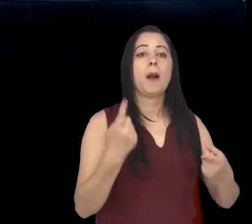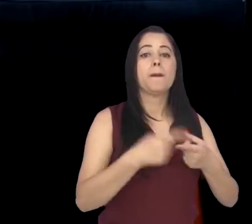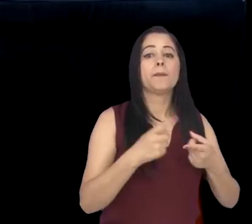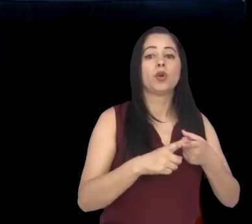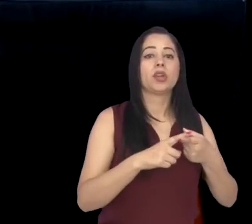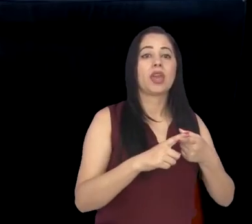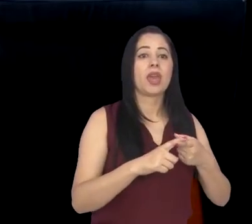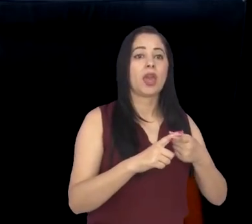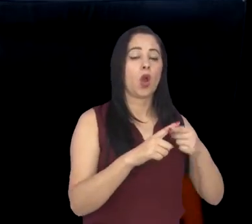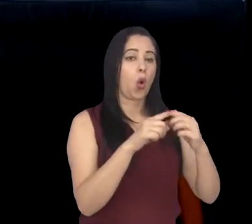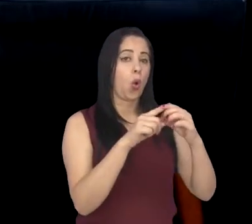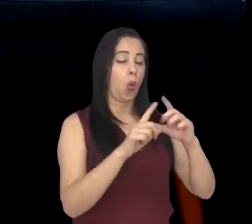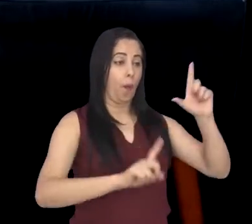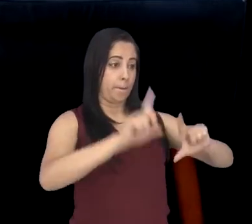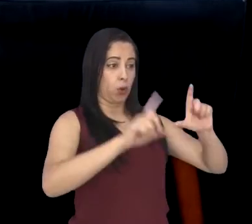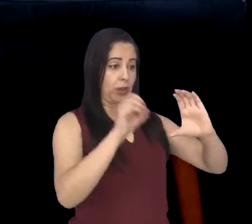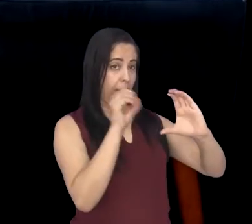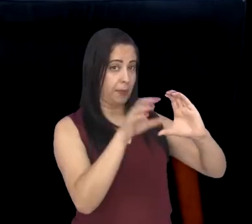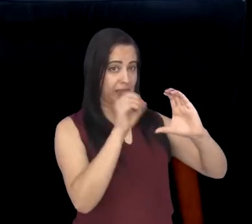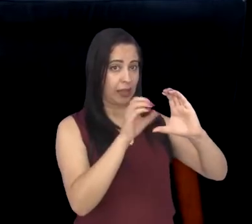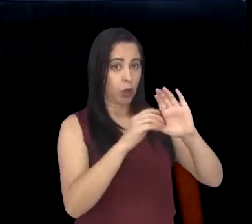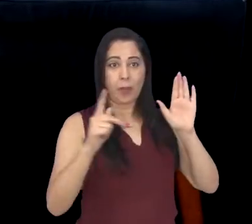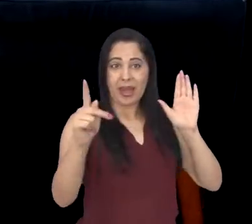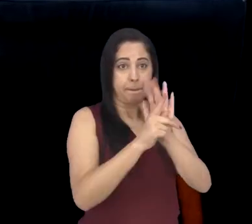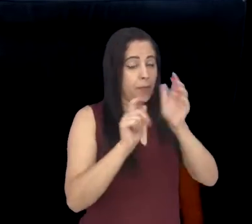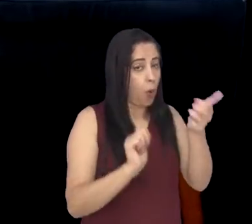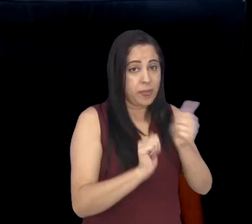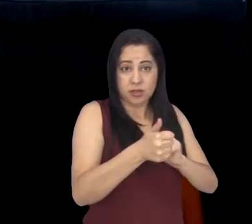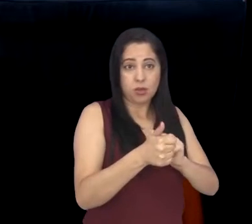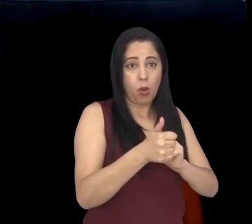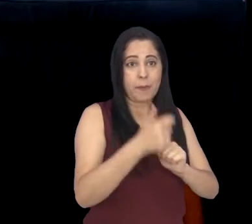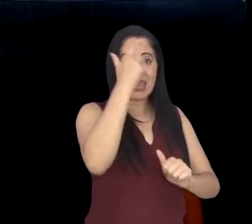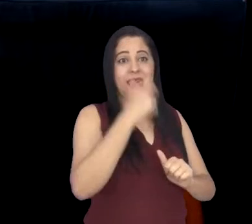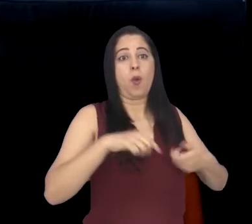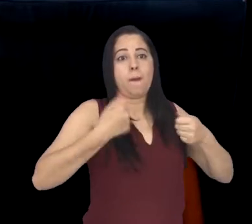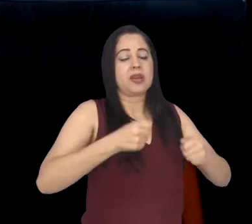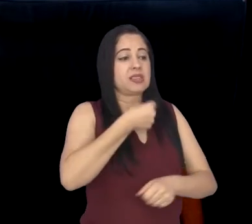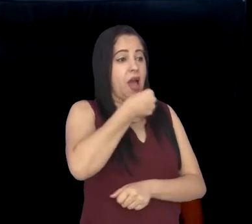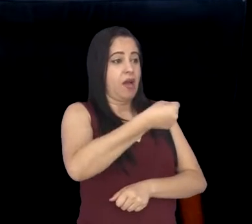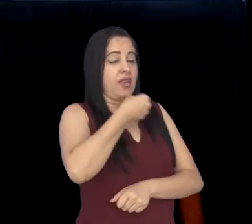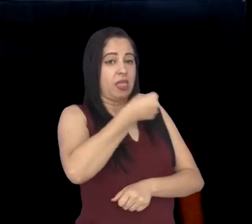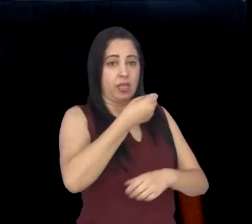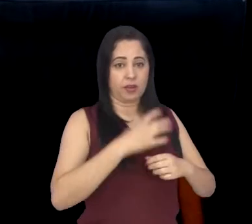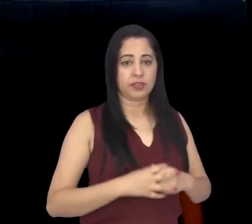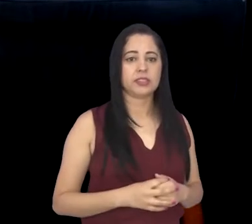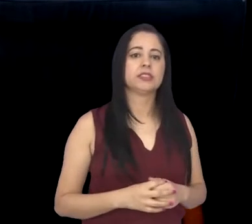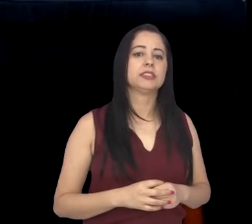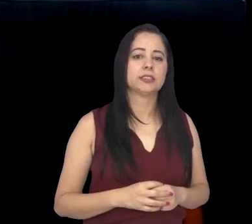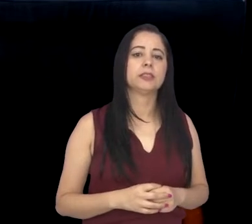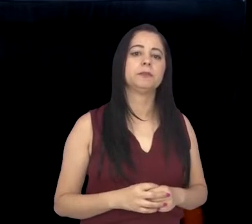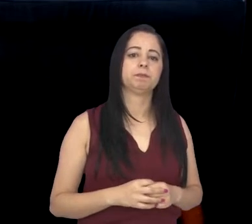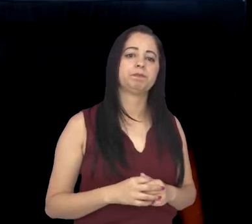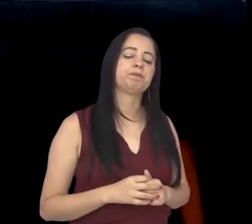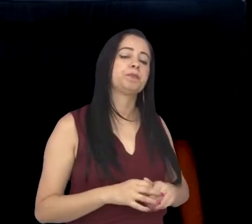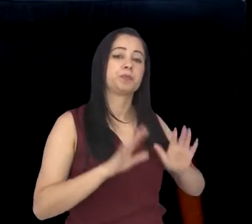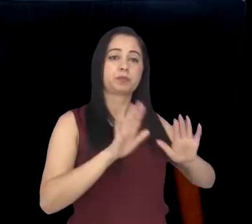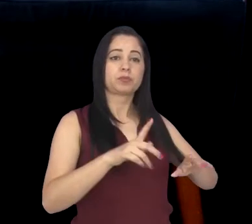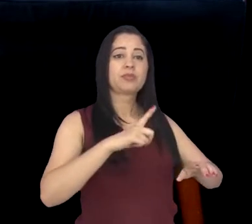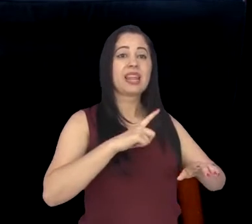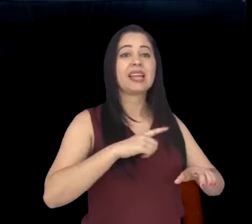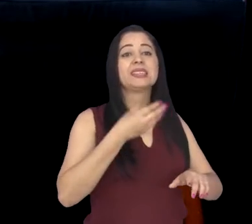E era via satélite, não é uma coisa assim que tinha que... inteirinho dos Jogos Pan-Americanos. Eu estava meio pedido pelo Ciro,